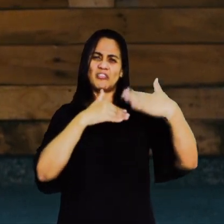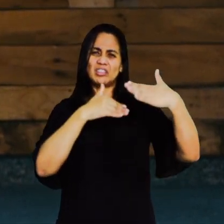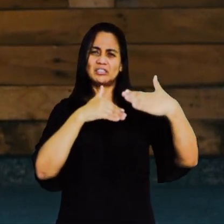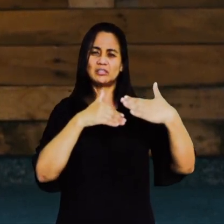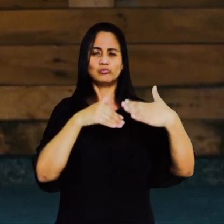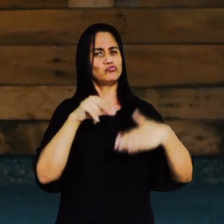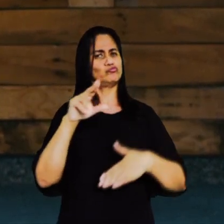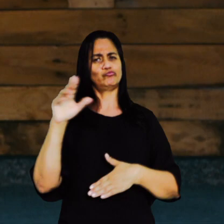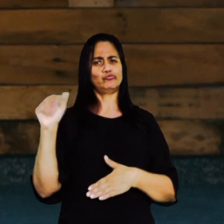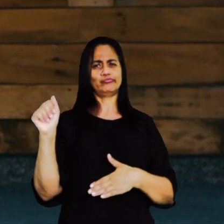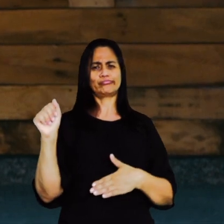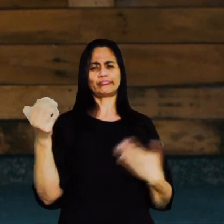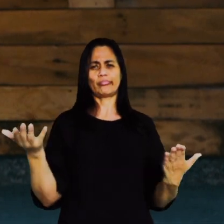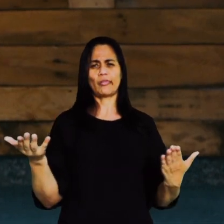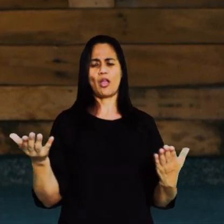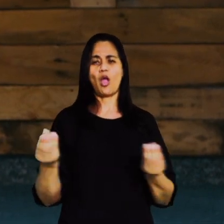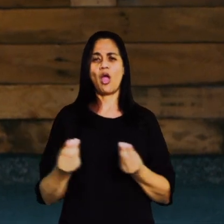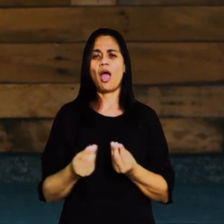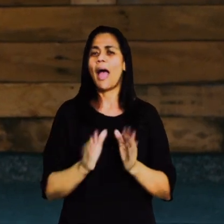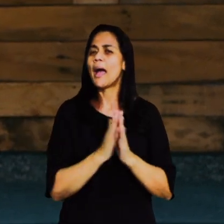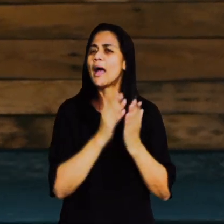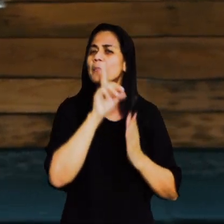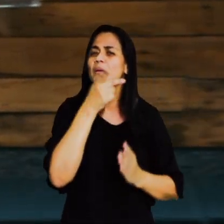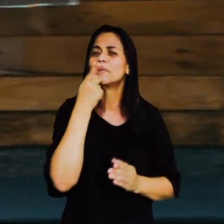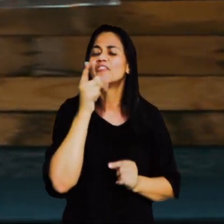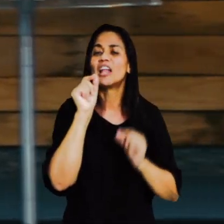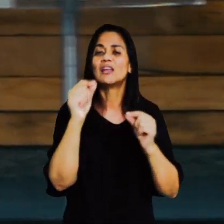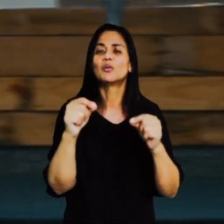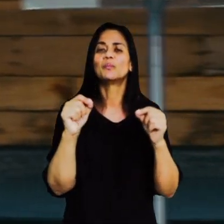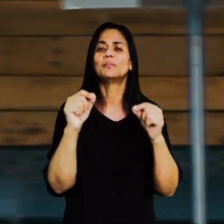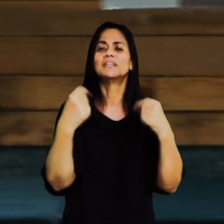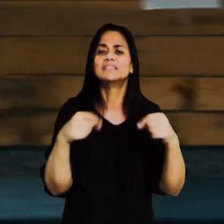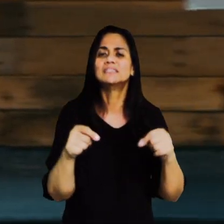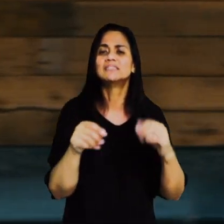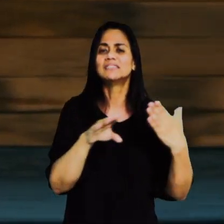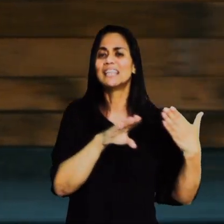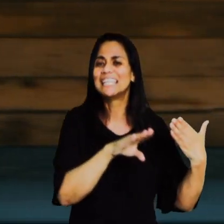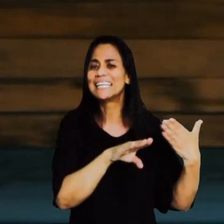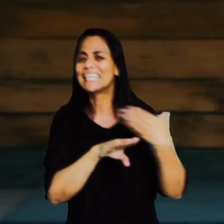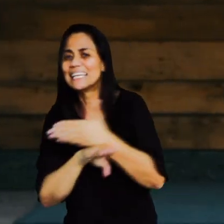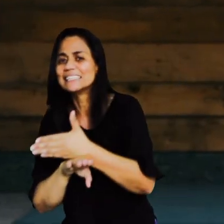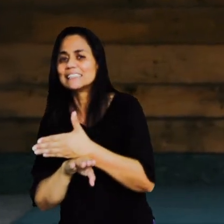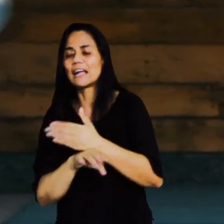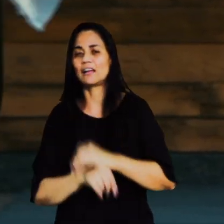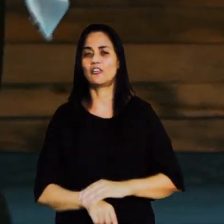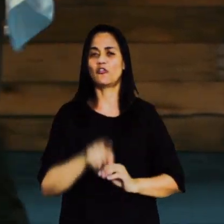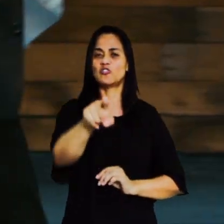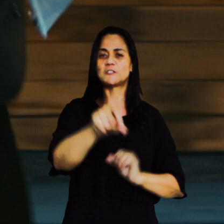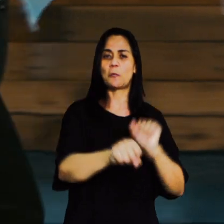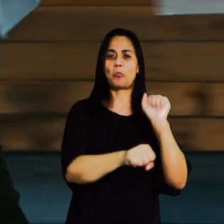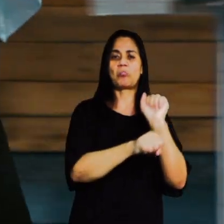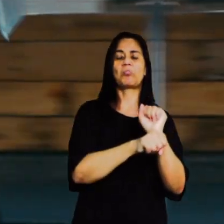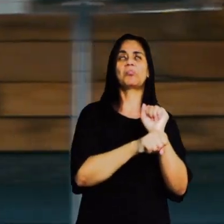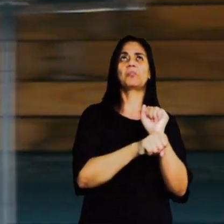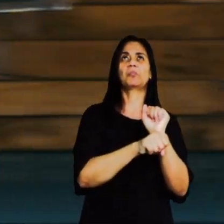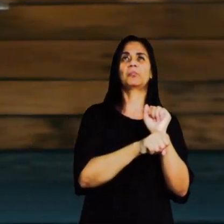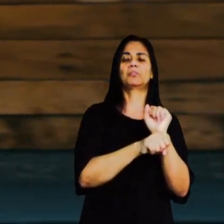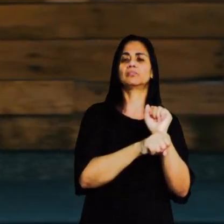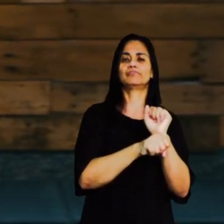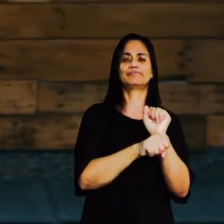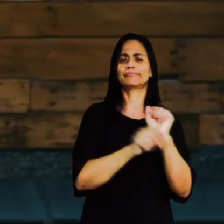Por isso que a Bíblia diz, entra. Para eu entrar, eu tenho que me movimentar. Eu não tenho como